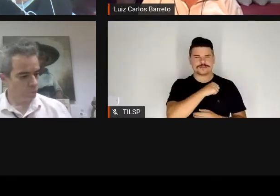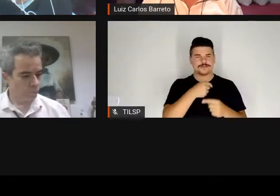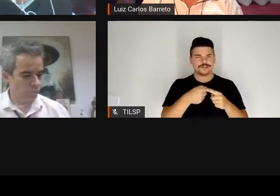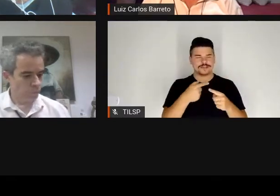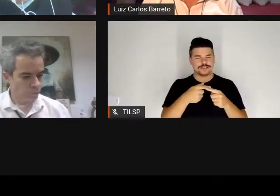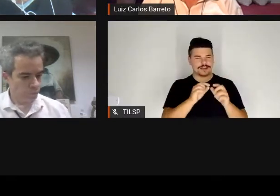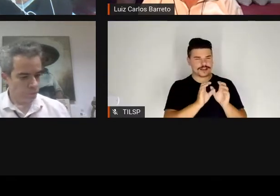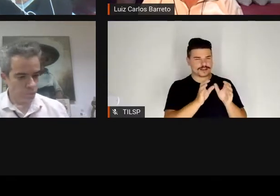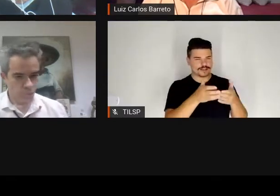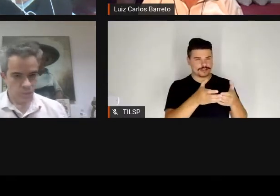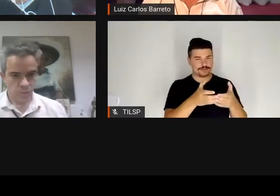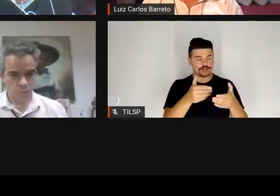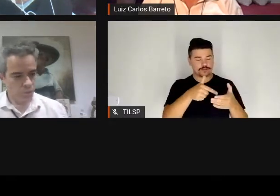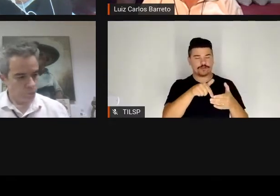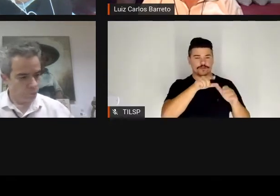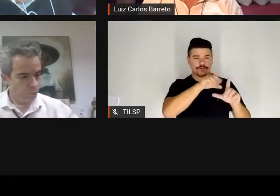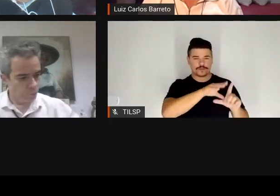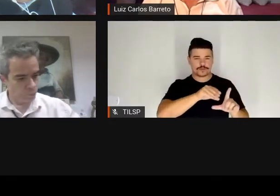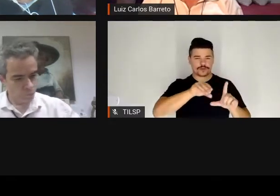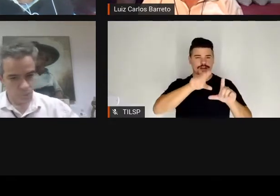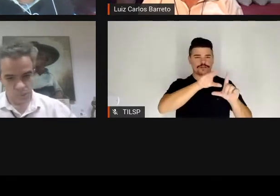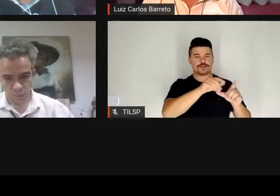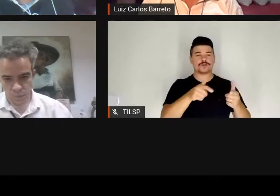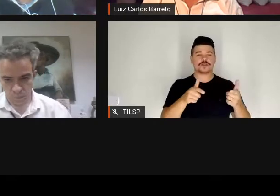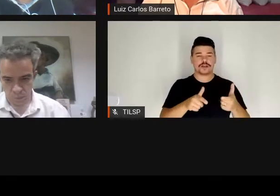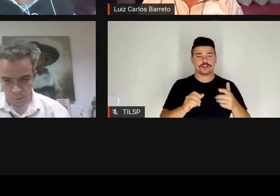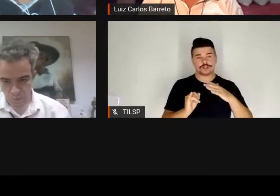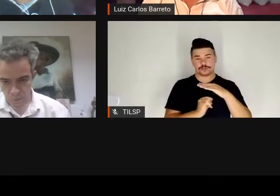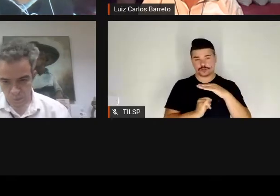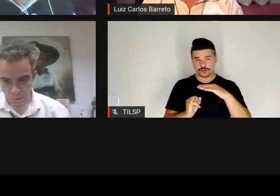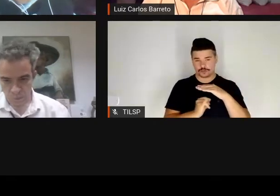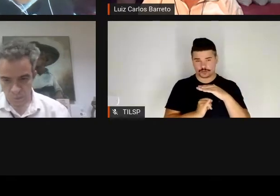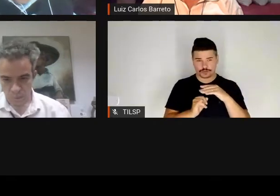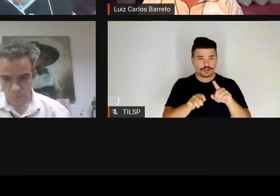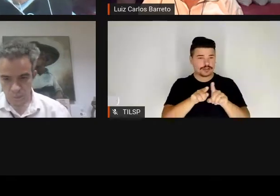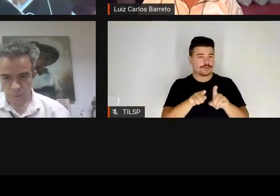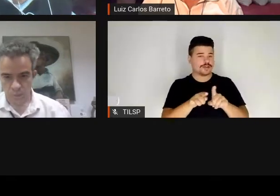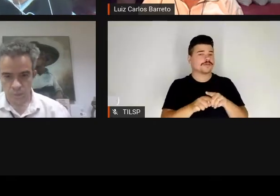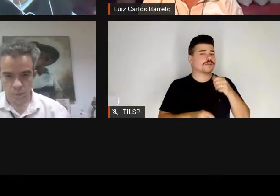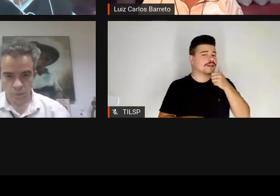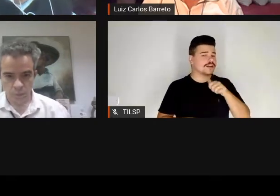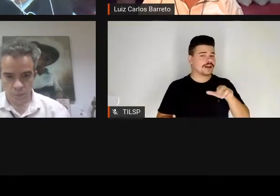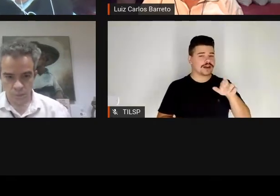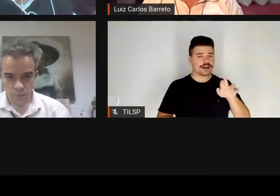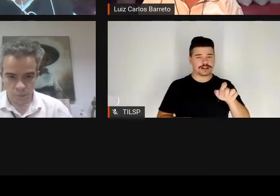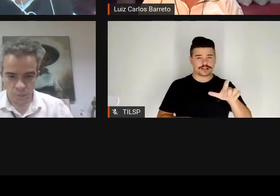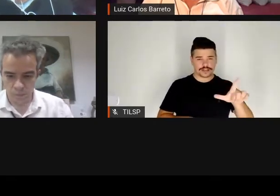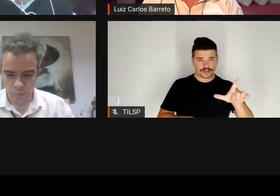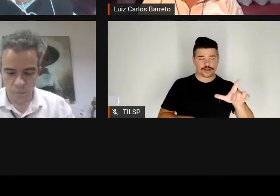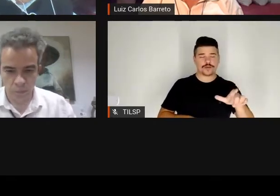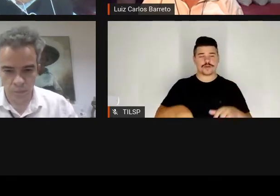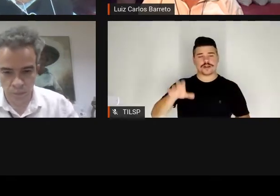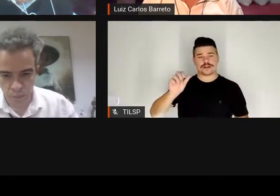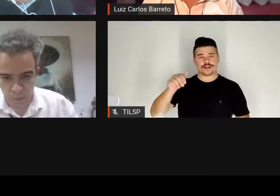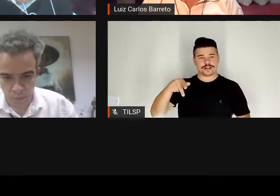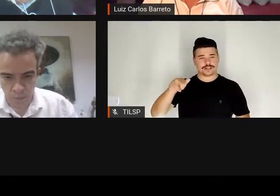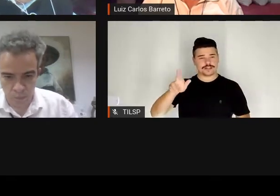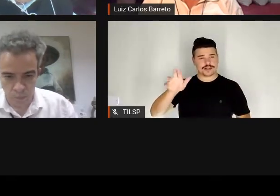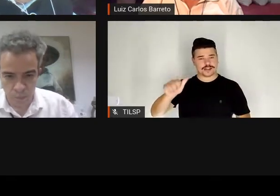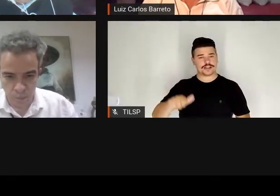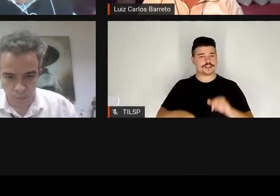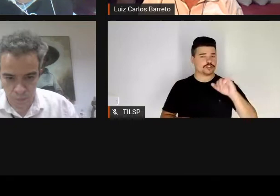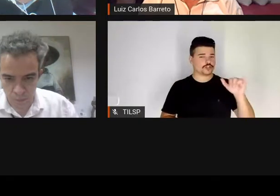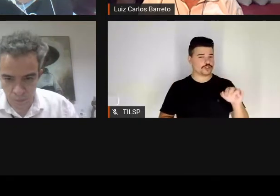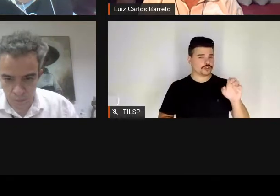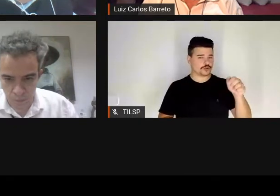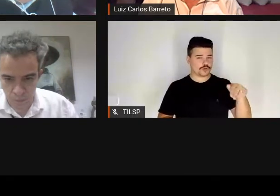Coordenadoria de Fotografia do Instituto, realmente a Raquel Rezende, Andréa Vanderlei, Joana Balabran, diversos